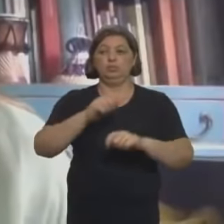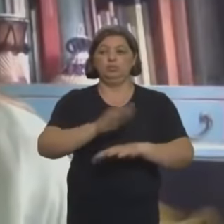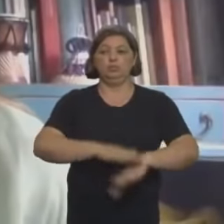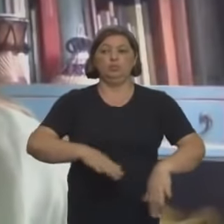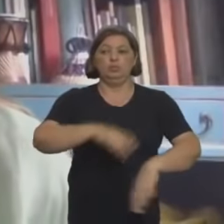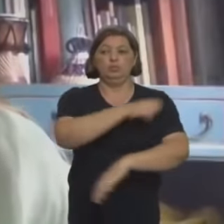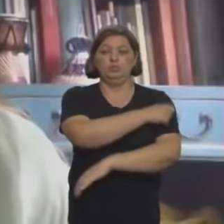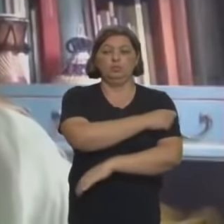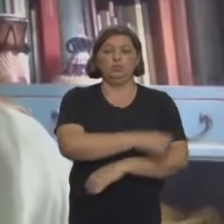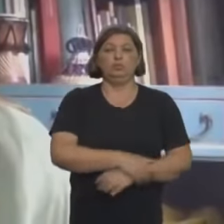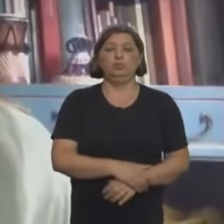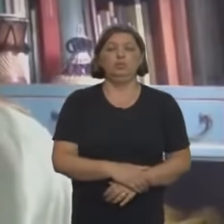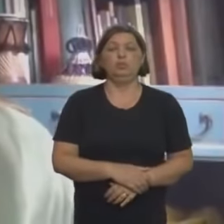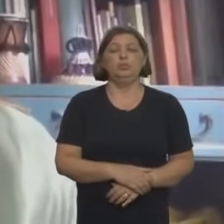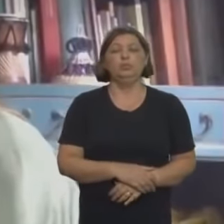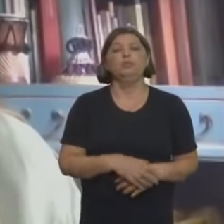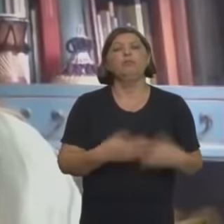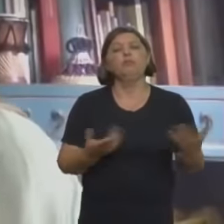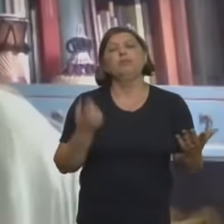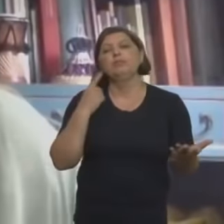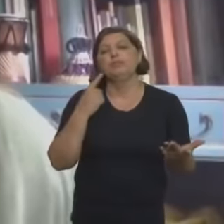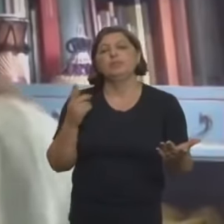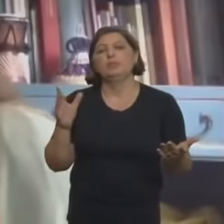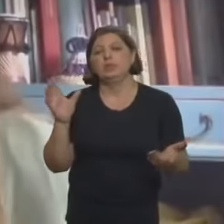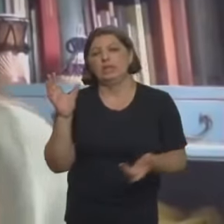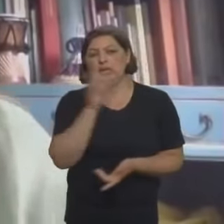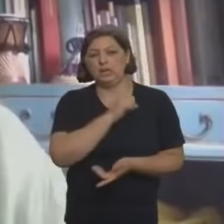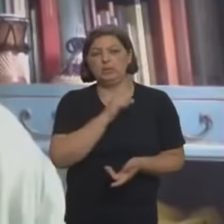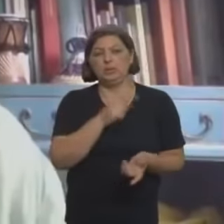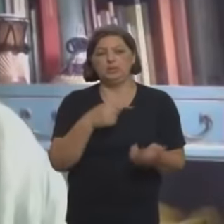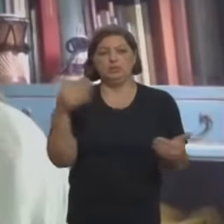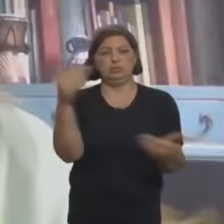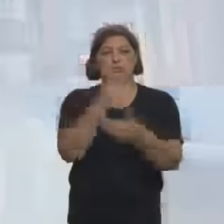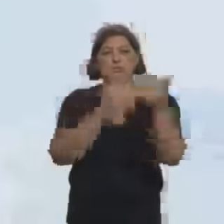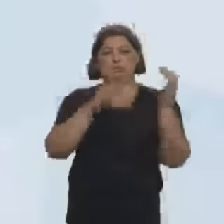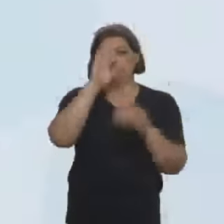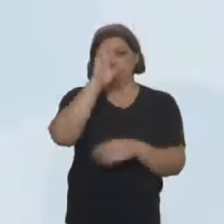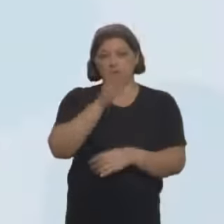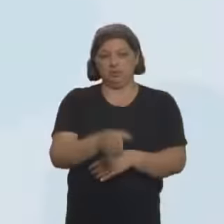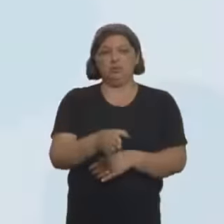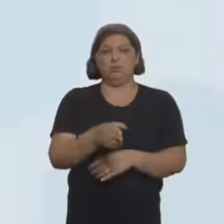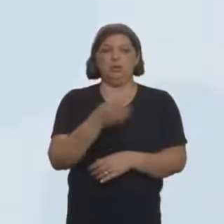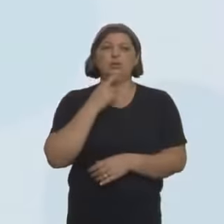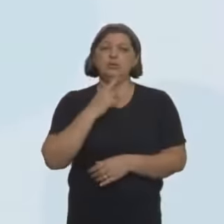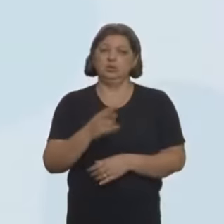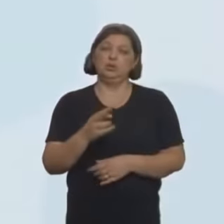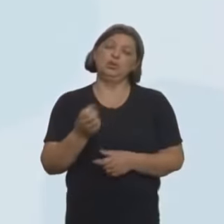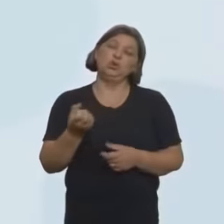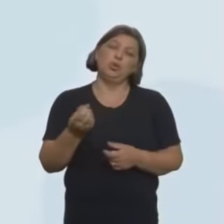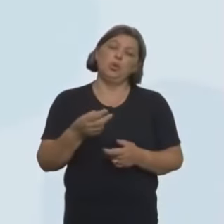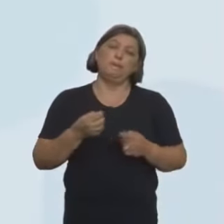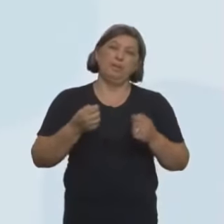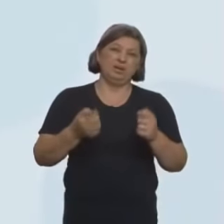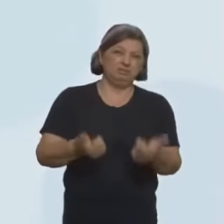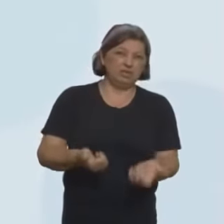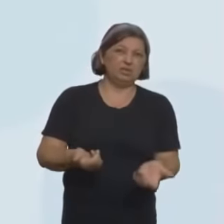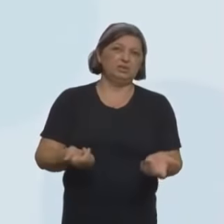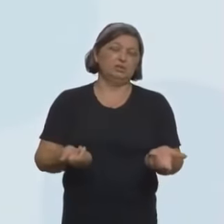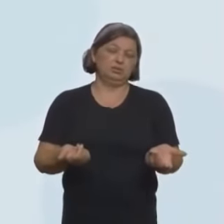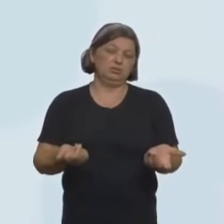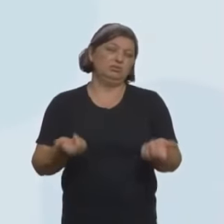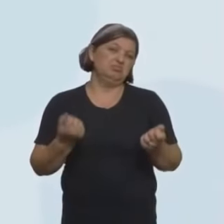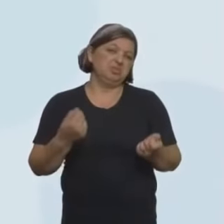assim, em termos de curto prazo, se vocês quiserem colocar os pontos principais dos resultados ou benefícios, a gente pode chamar,